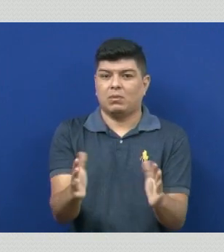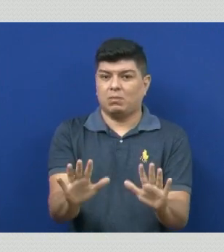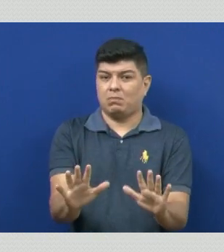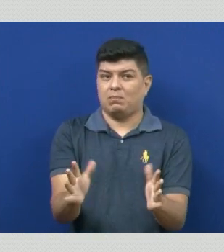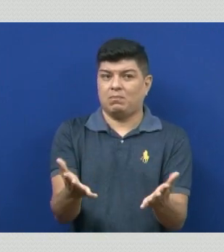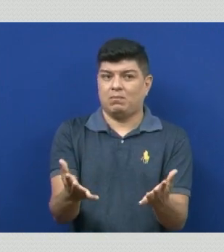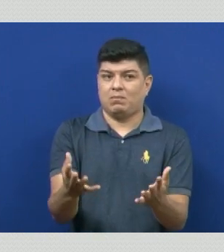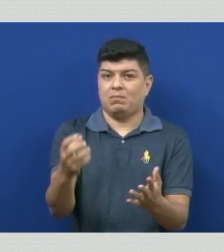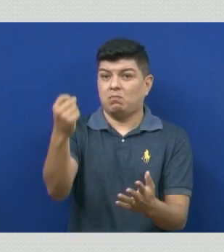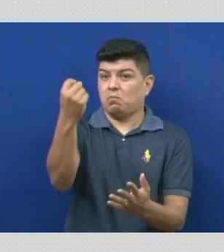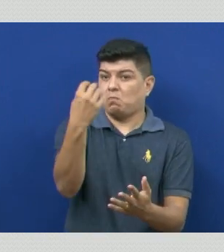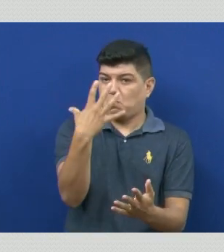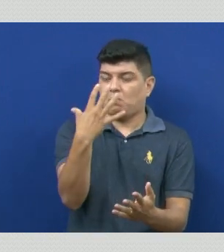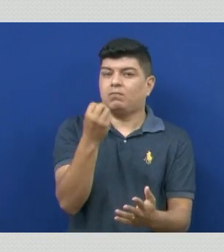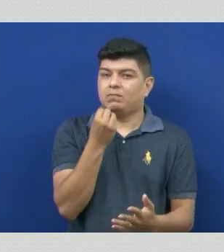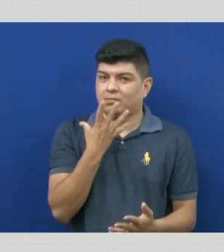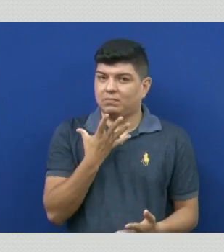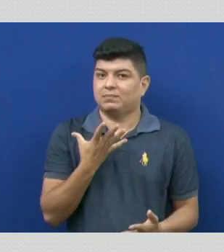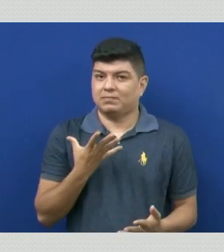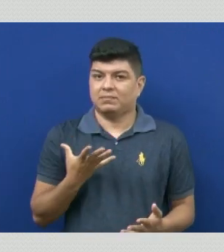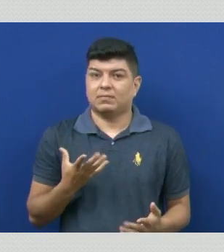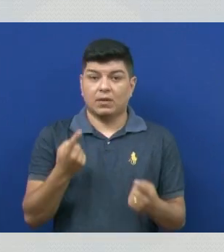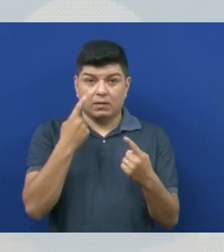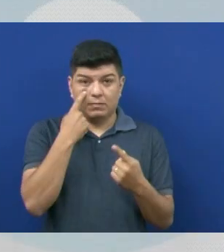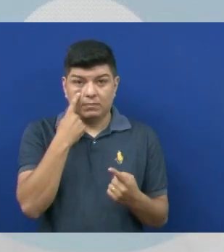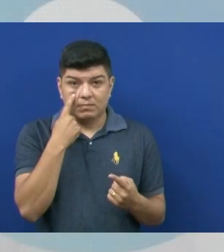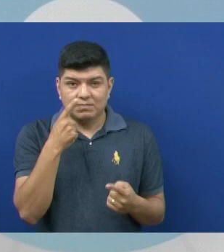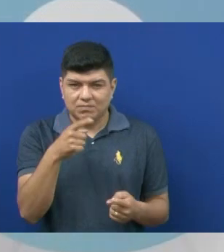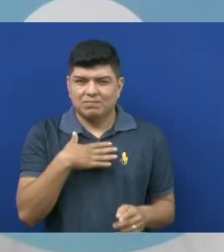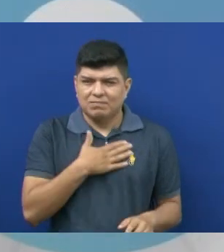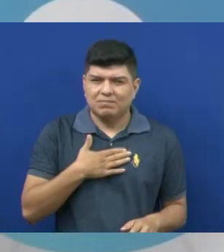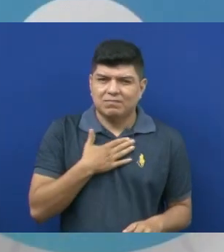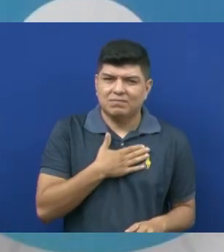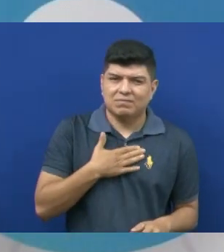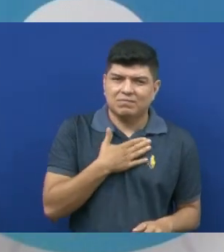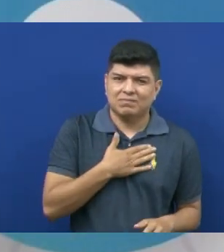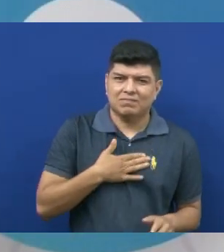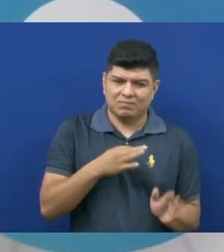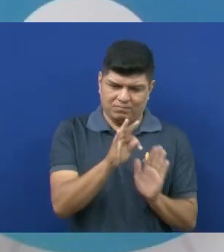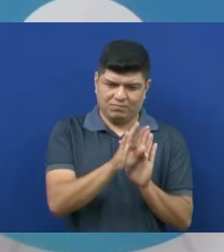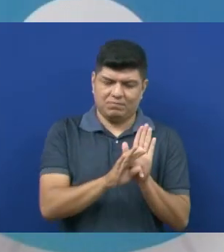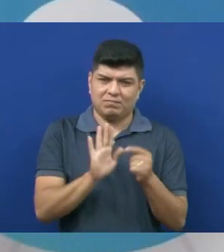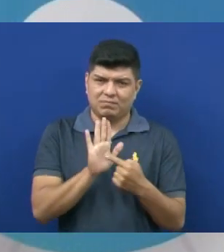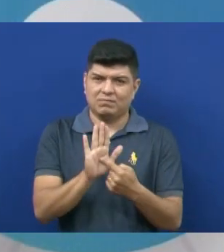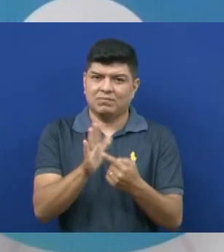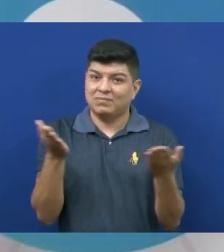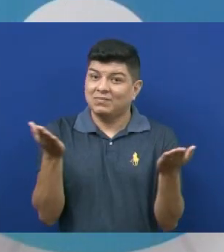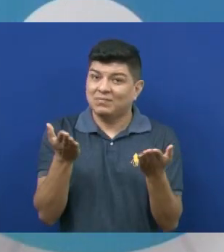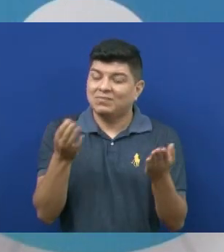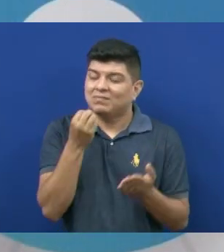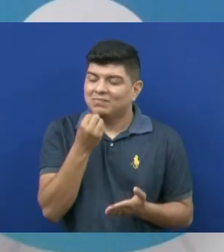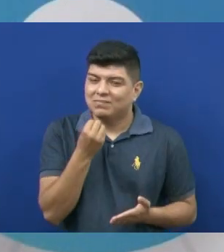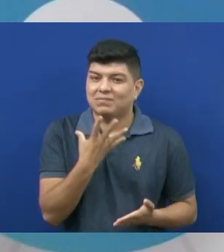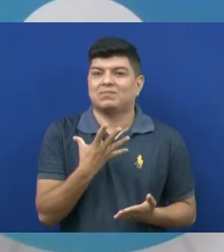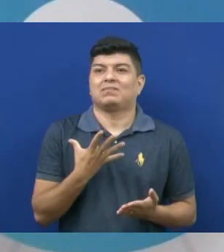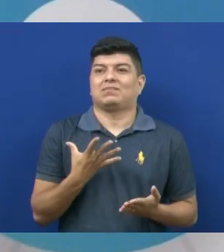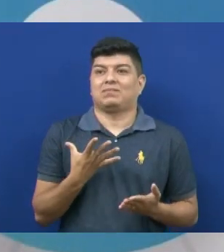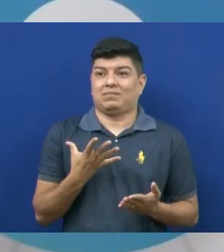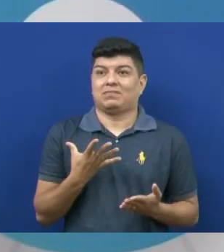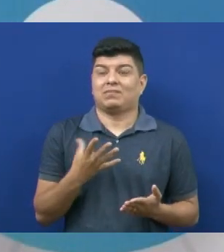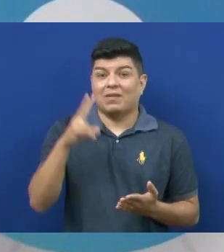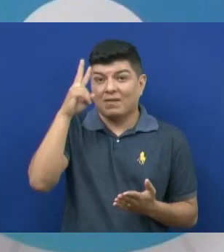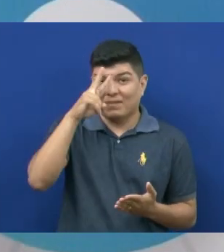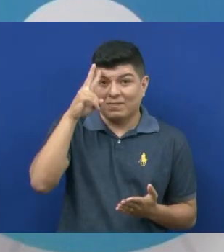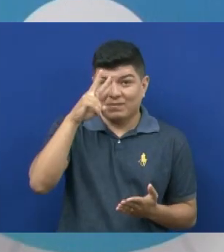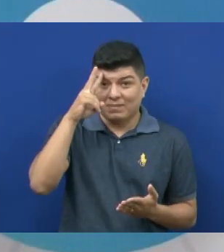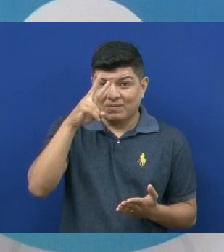bem. Voltando agora a atenção para mim. E aí, vocês gostaram do conto que nós apresentamos hoje? Que bom!